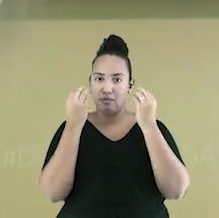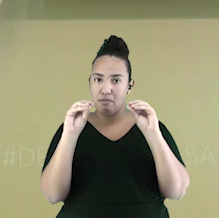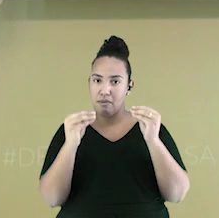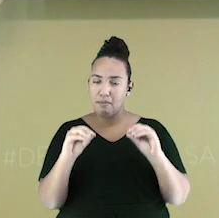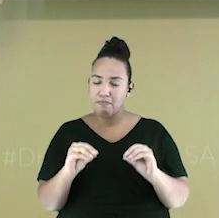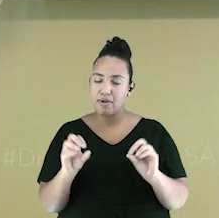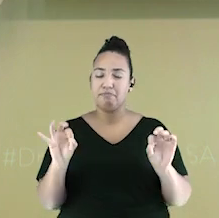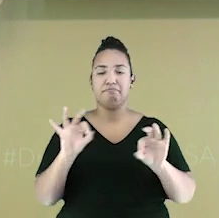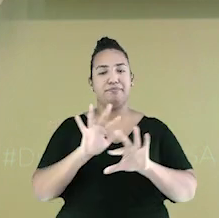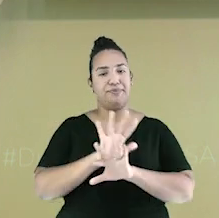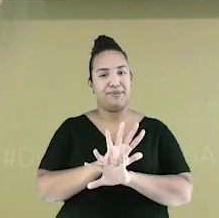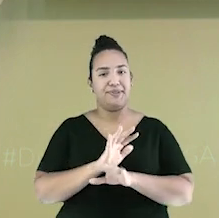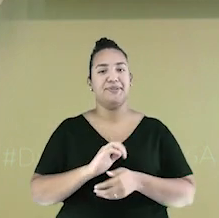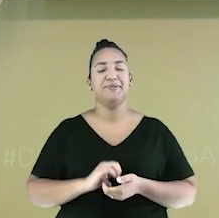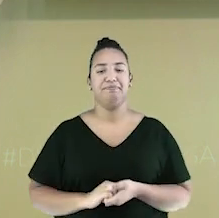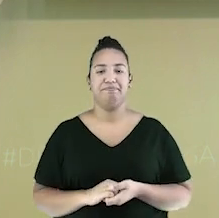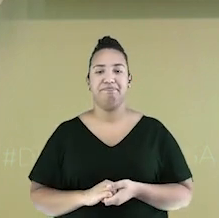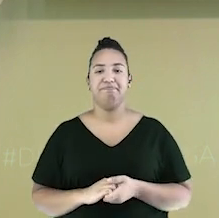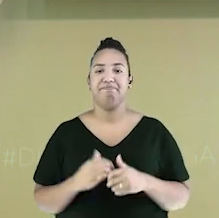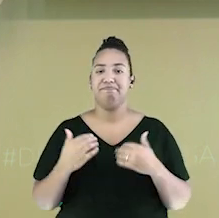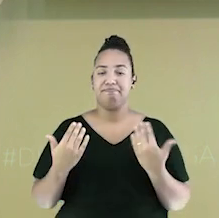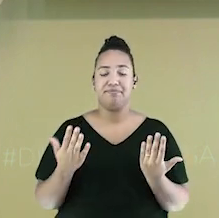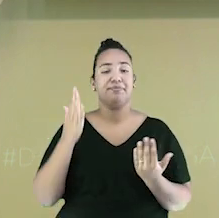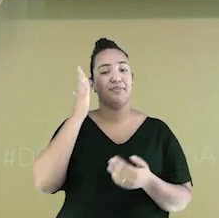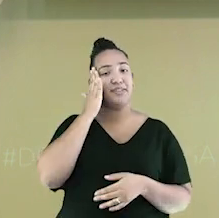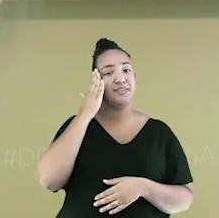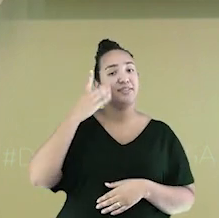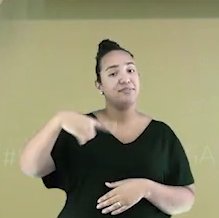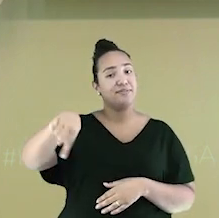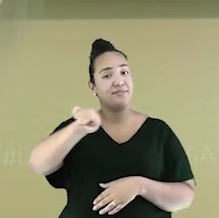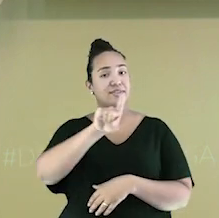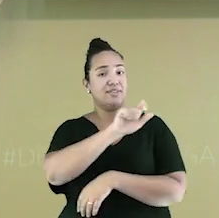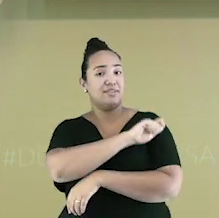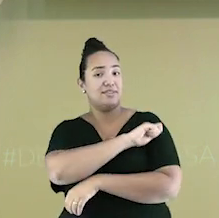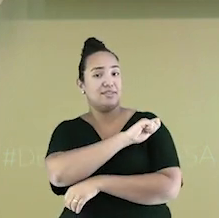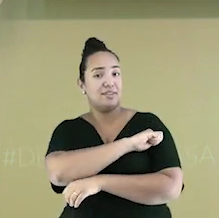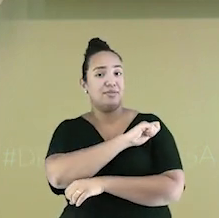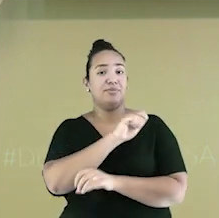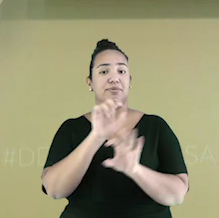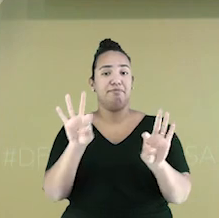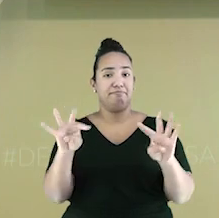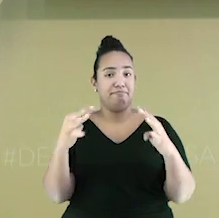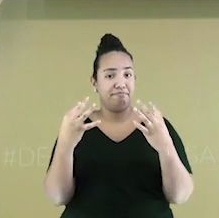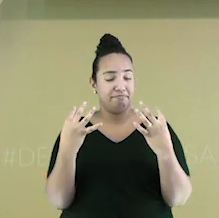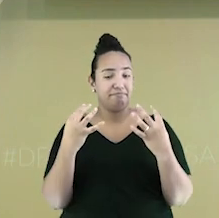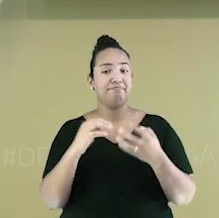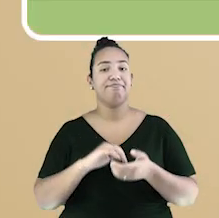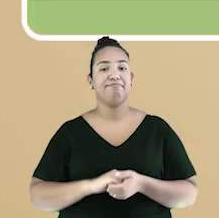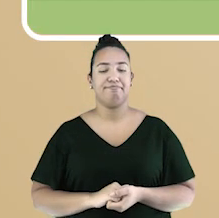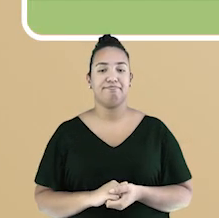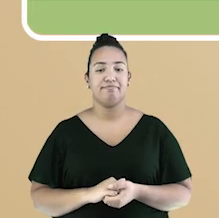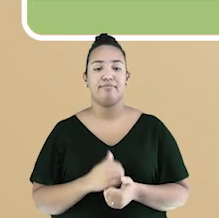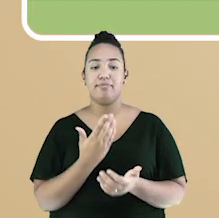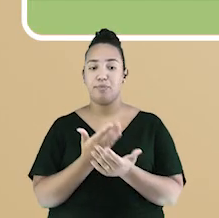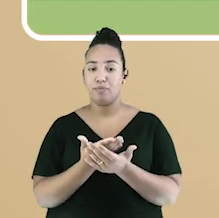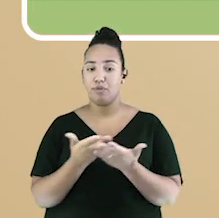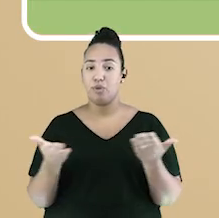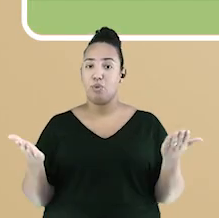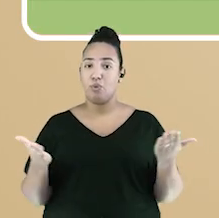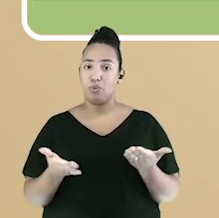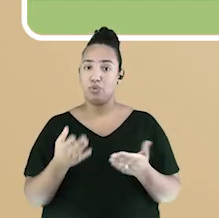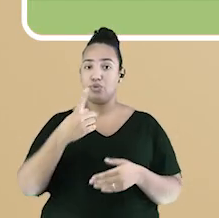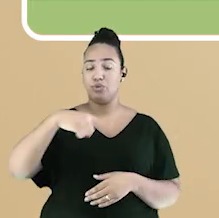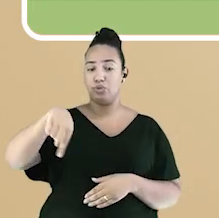o formulário corretamente e pronto. Assim, nós podemos saber quem são os estudantes que estão nos acompanhando. Na aula de